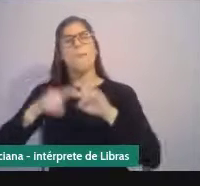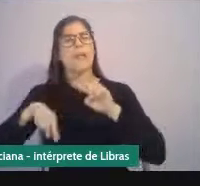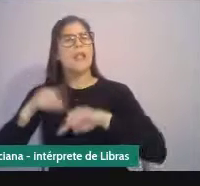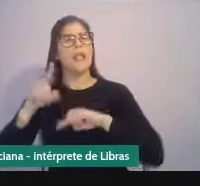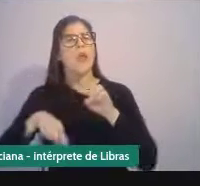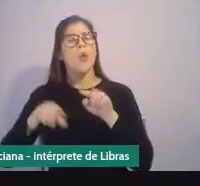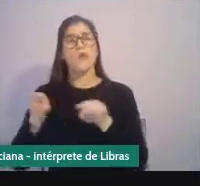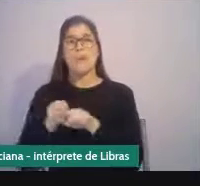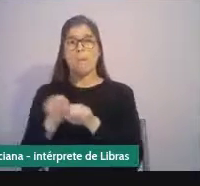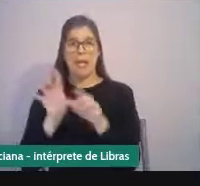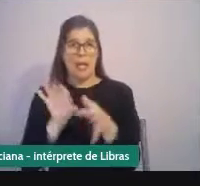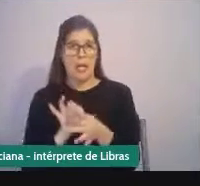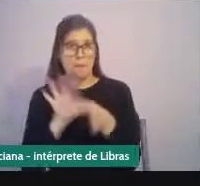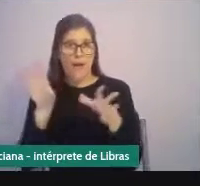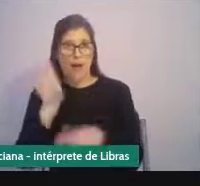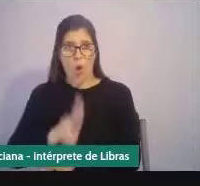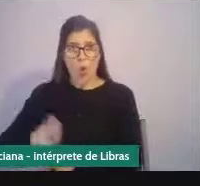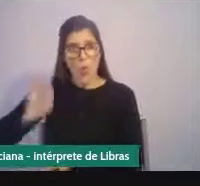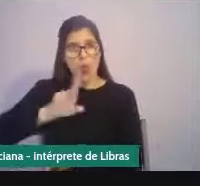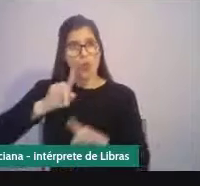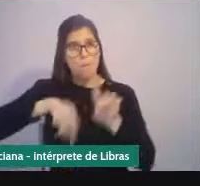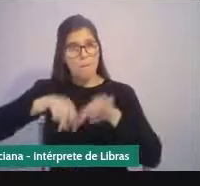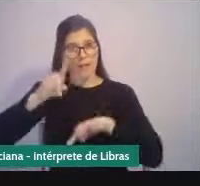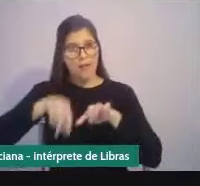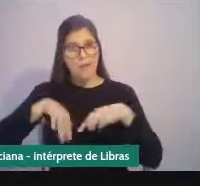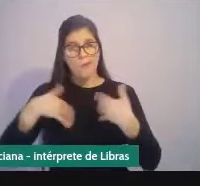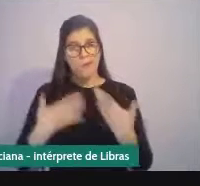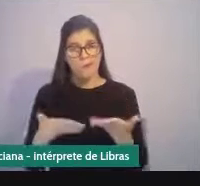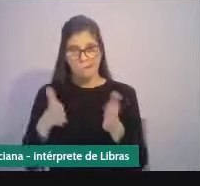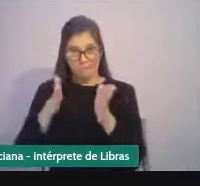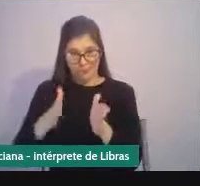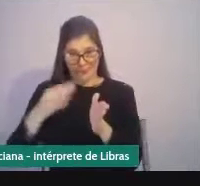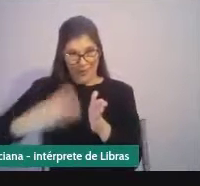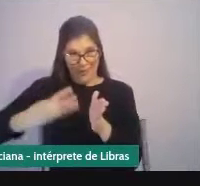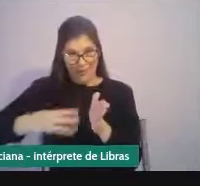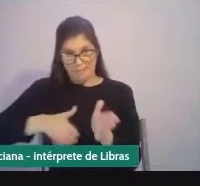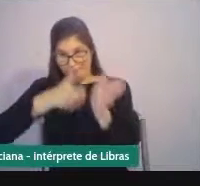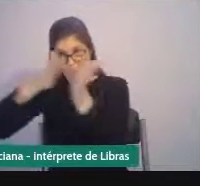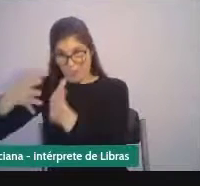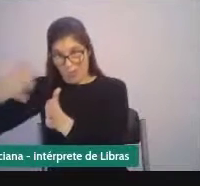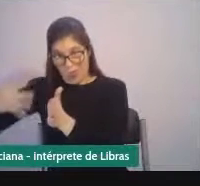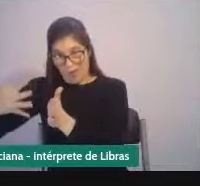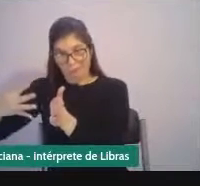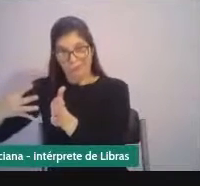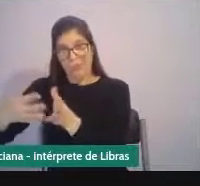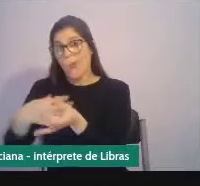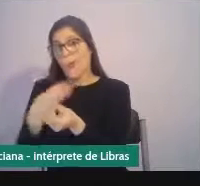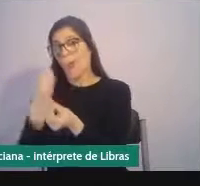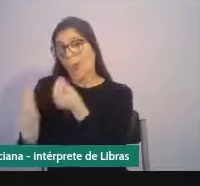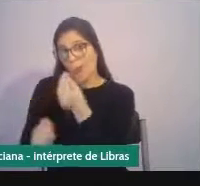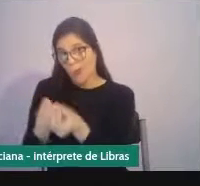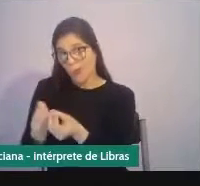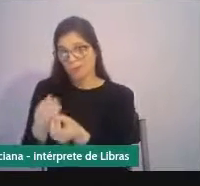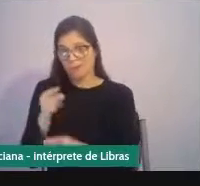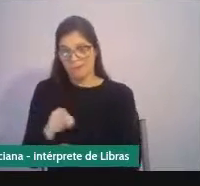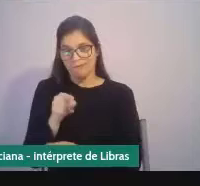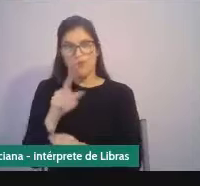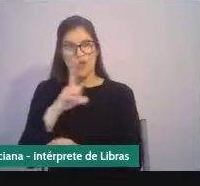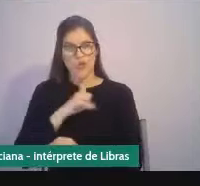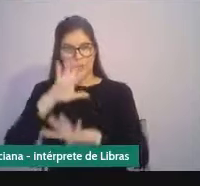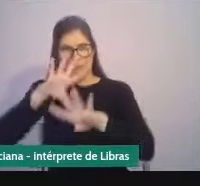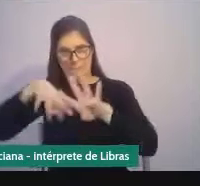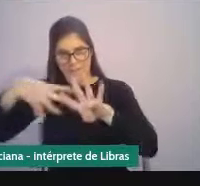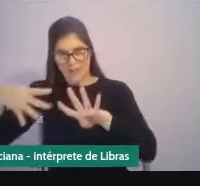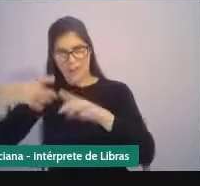autorizar o uso. Então, na passagem da etapa 3 para a etapa 4, passamos da planilha para os